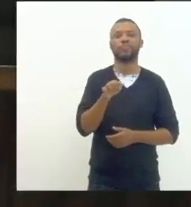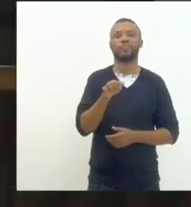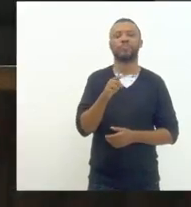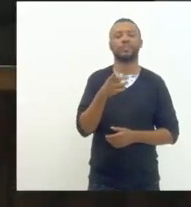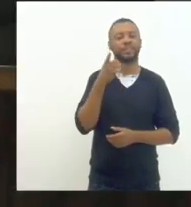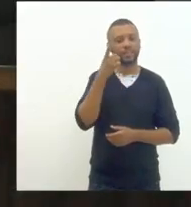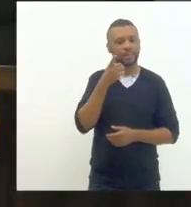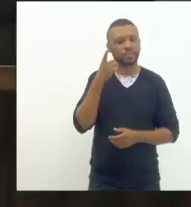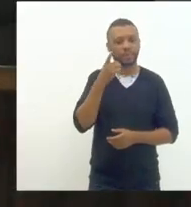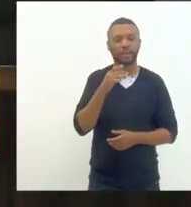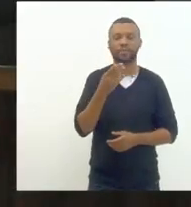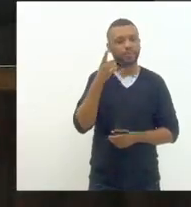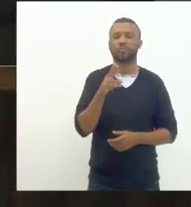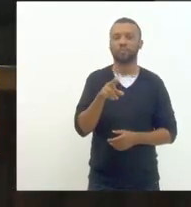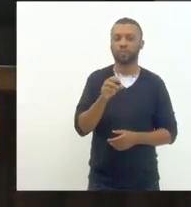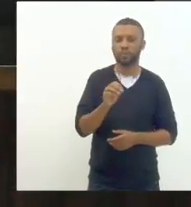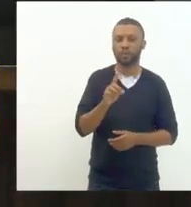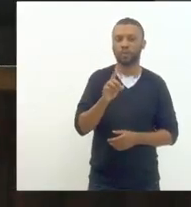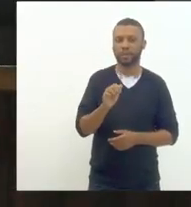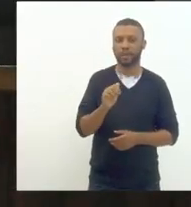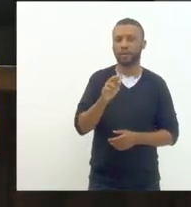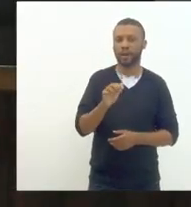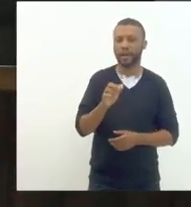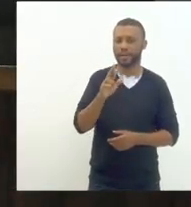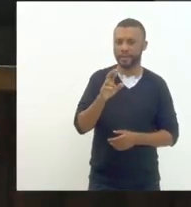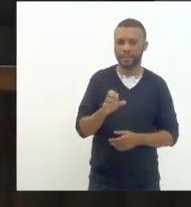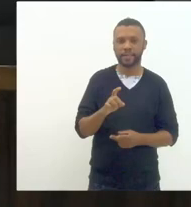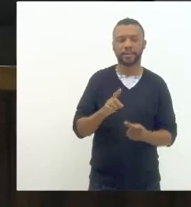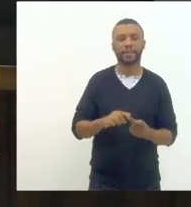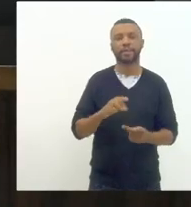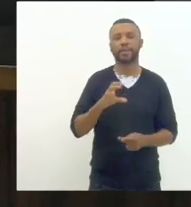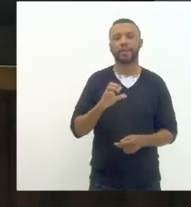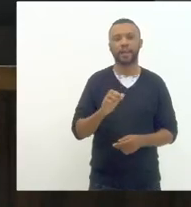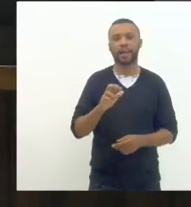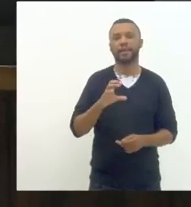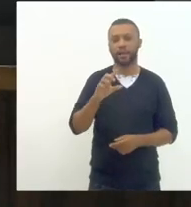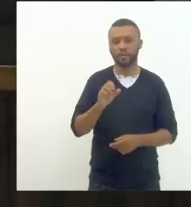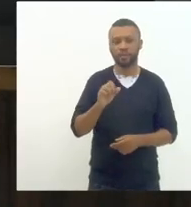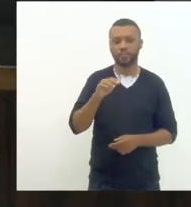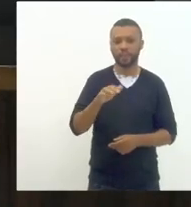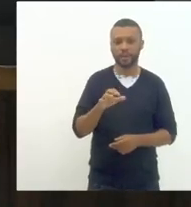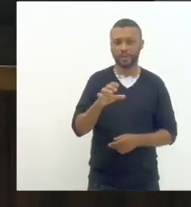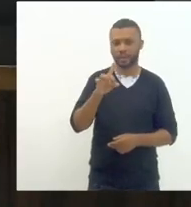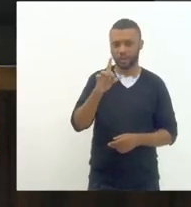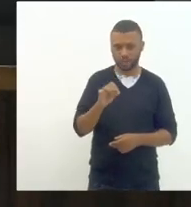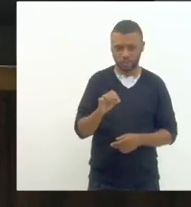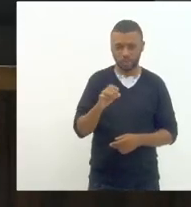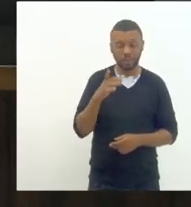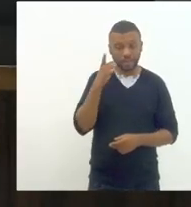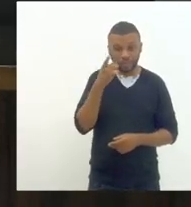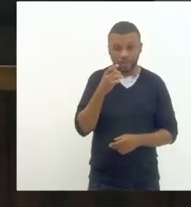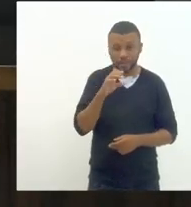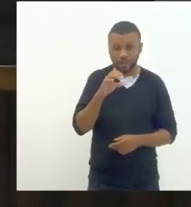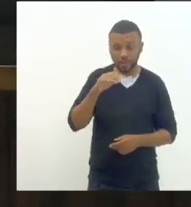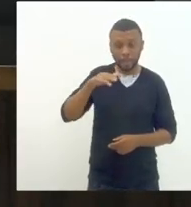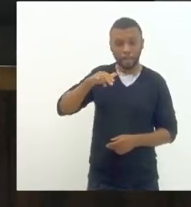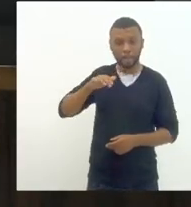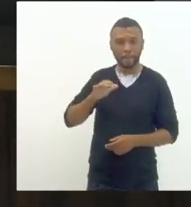Bruno Dauari. Deputado Bruno Dauari, deputado Carlos Macedo, deputado Carlos Macedo, deputado Carlos